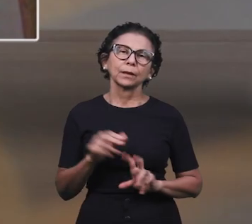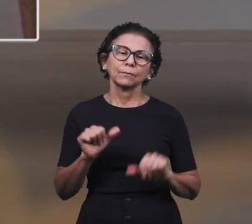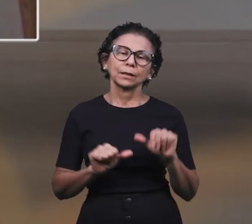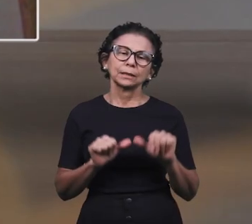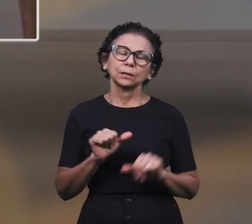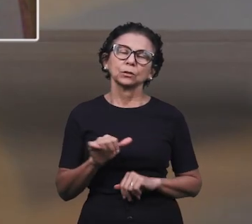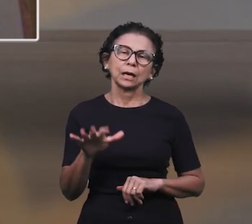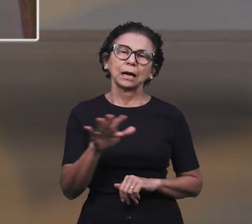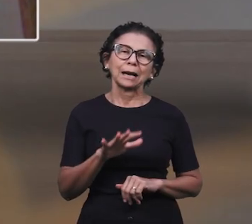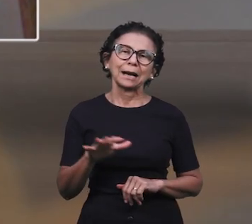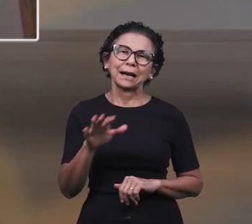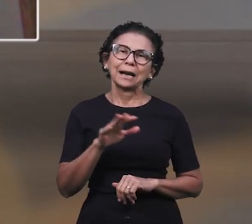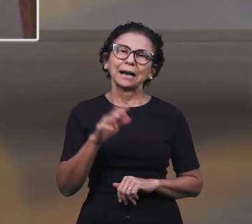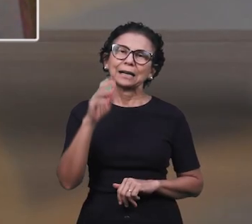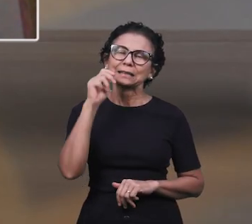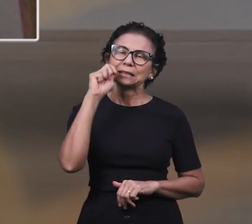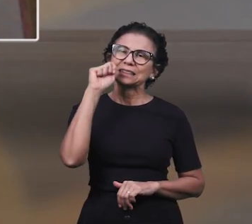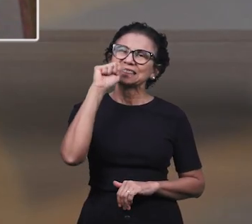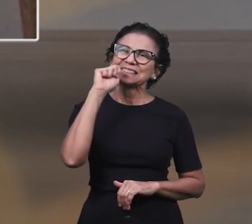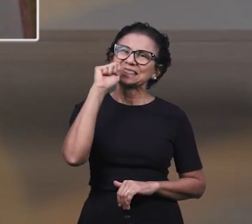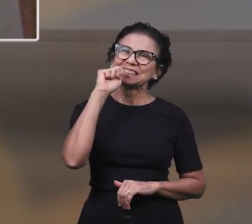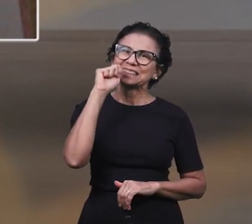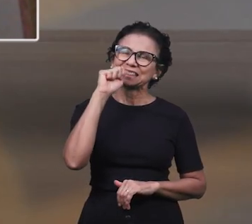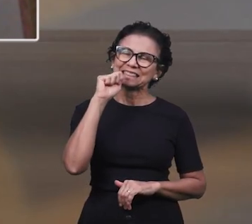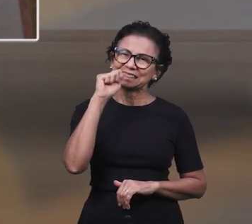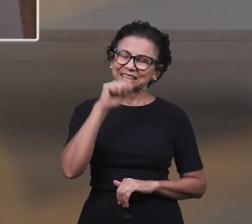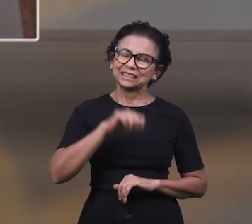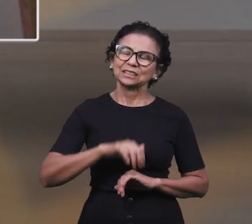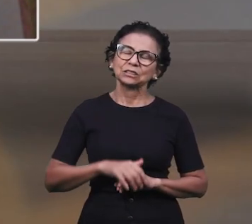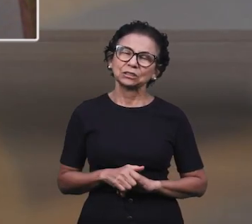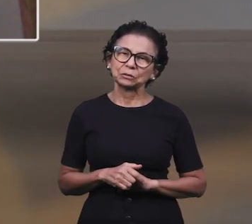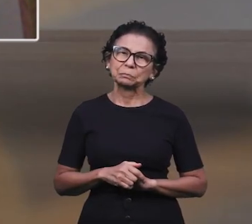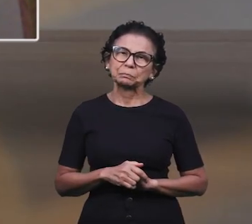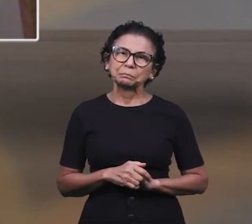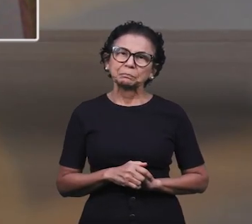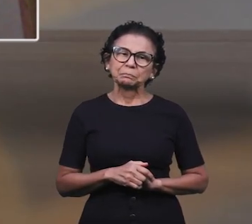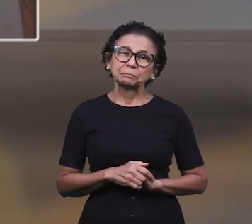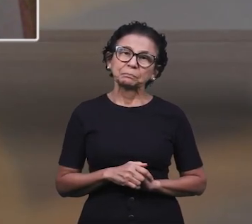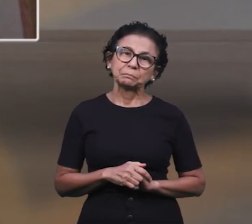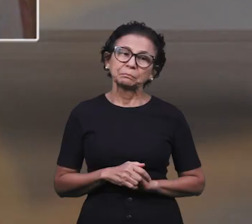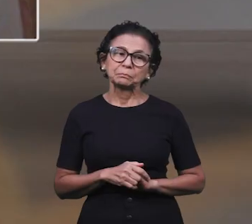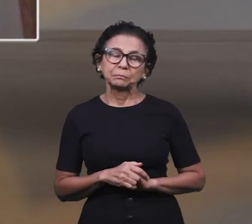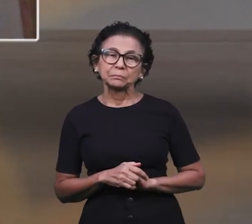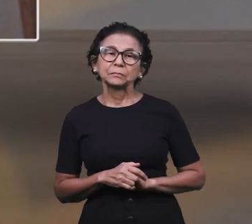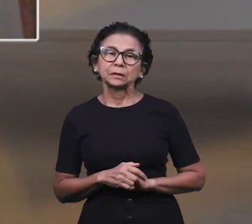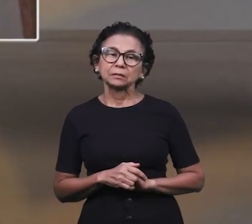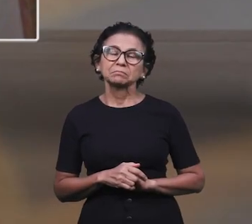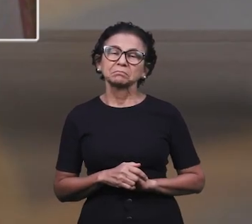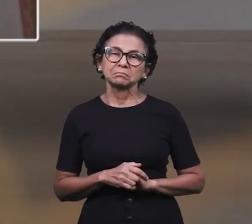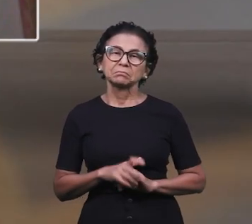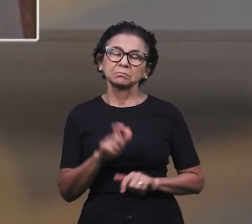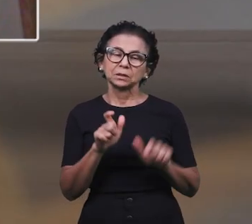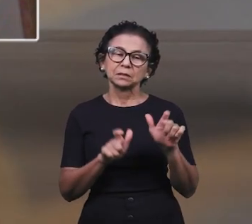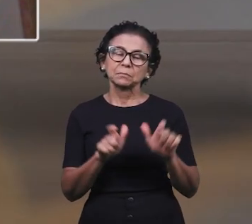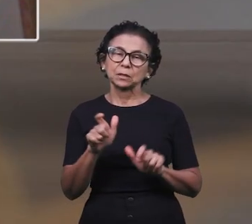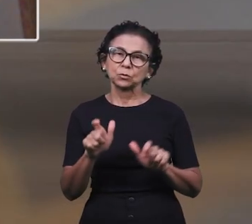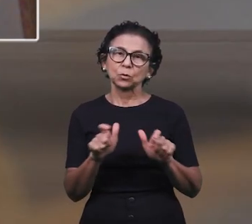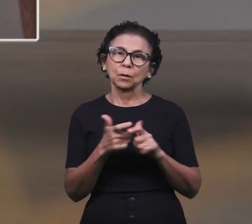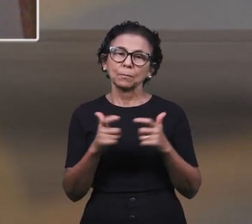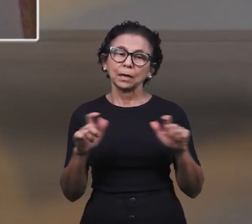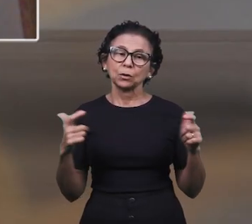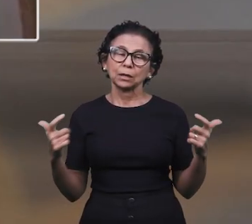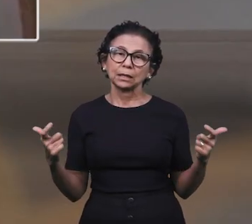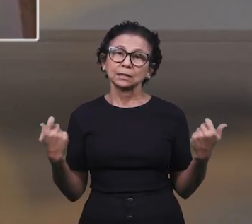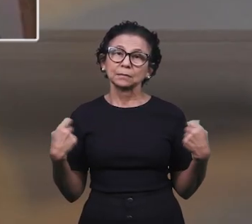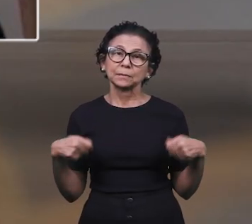hoje e o benefício que ela pode gerar para a população no todo, ainda muitas pessoas que carecem de